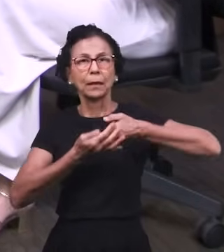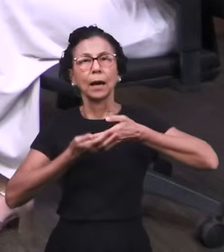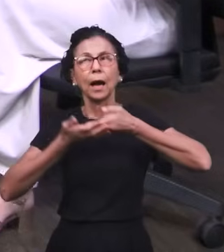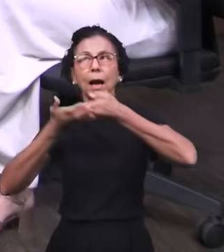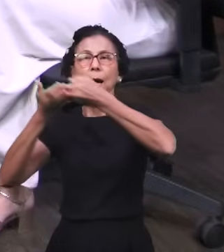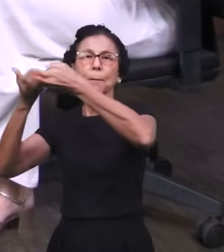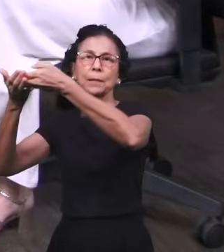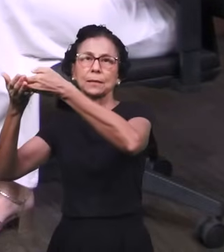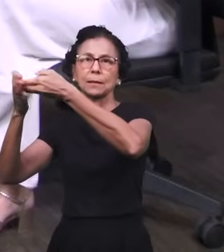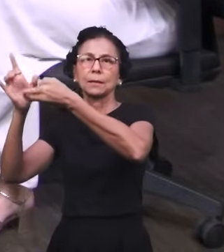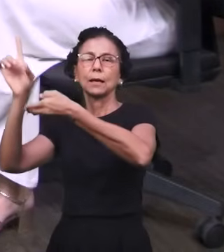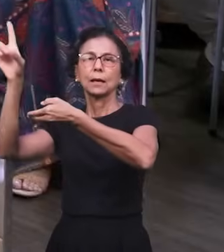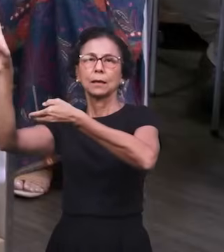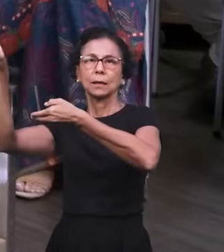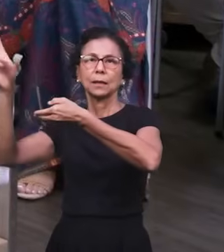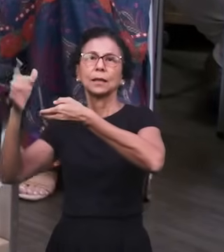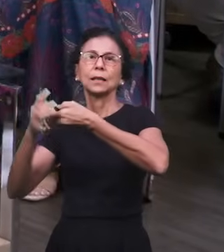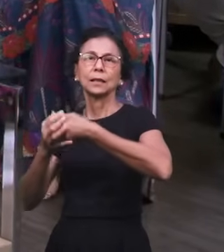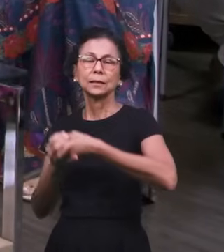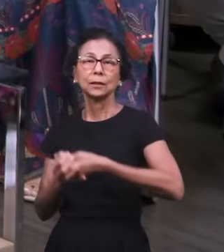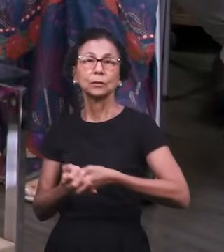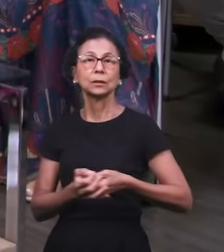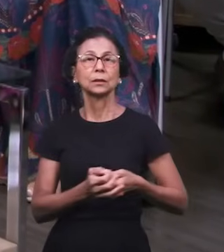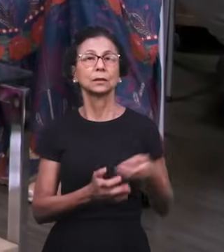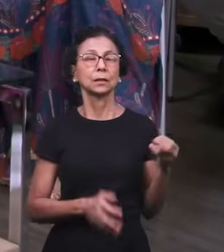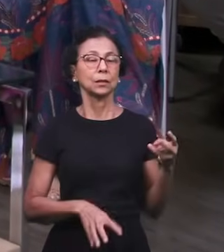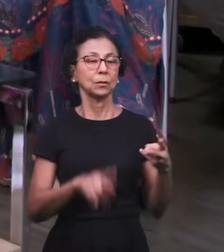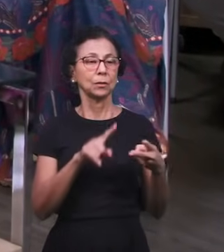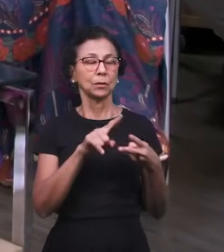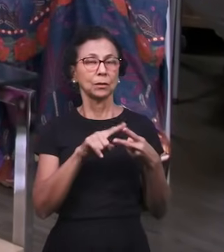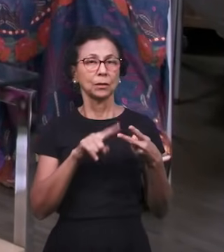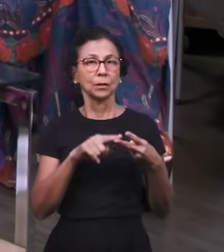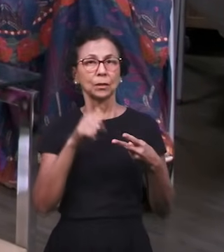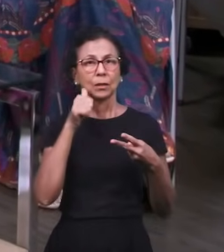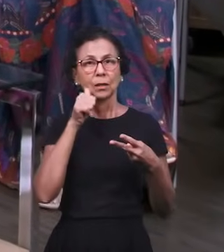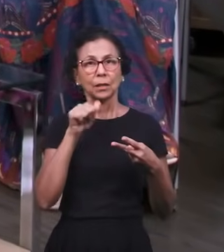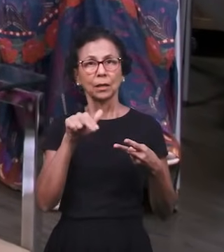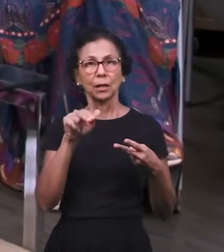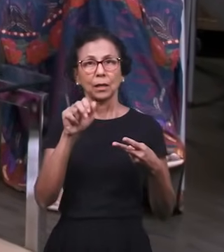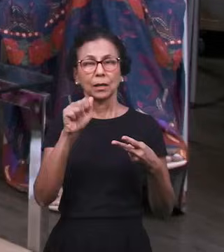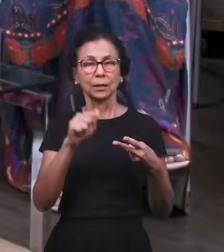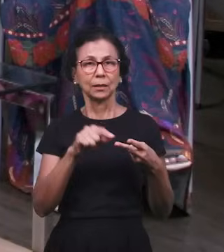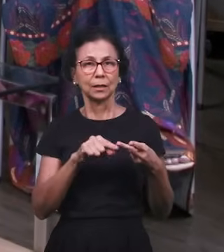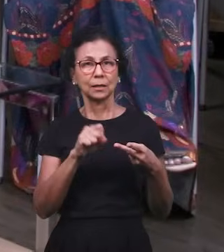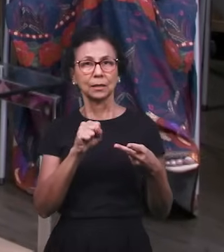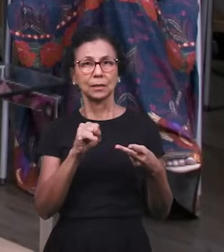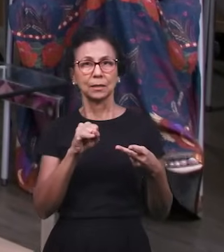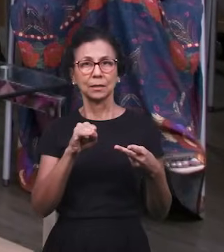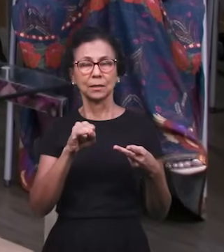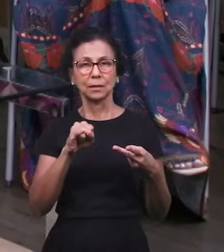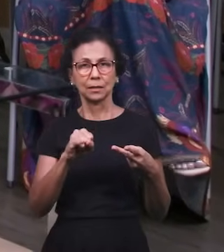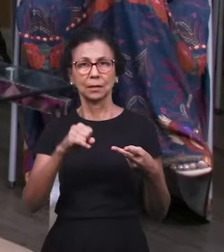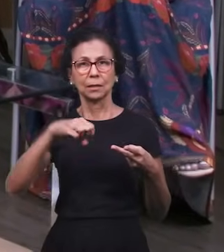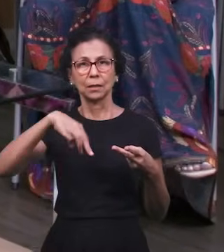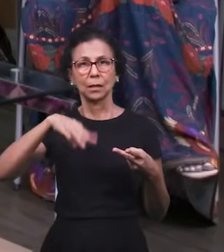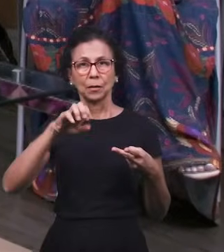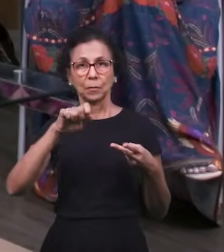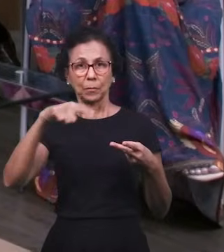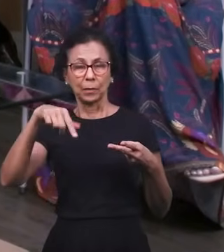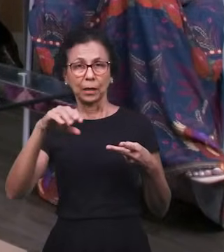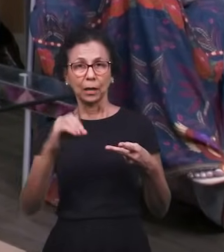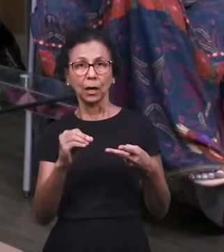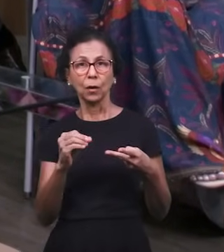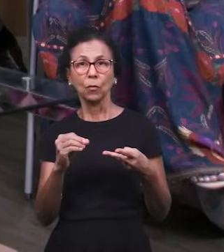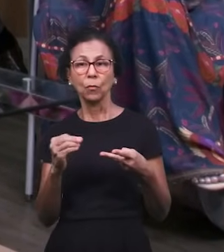dois temas, o Natal e o arrebatamento. A gente não pode nunca perder de perspectiva que tudo aquilo que está sendo dito em relação